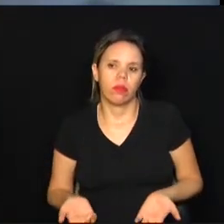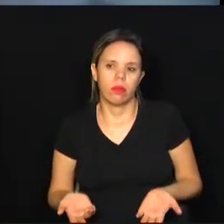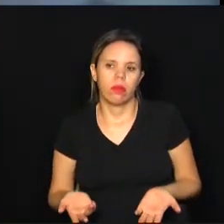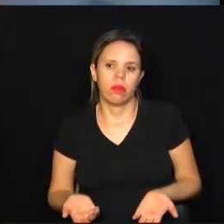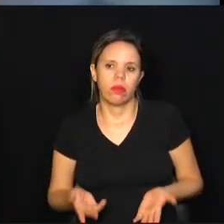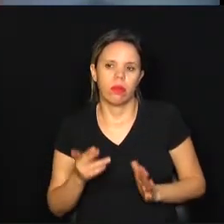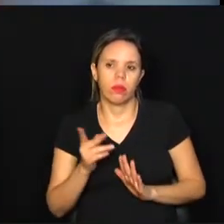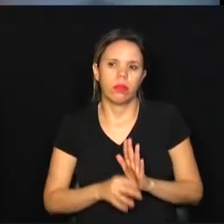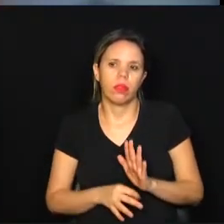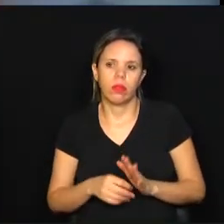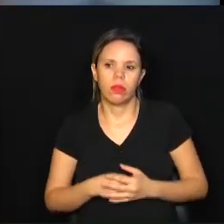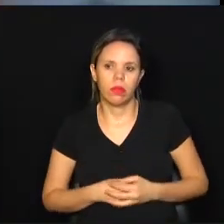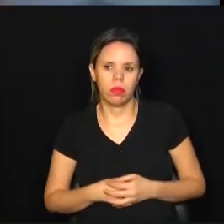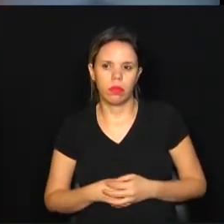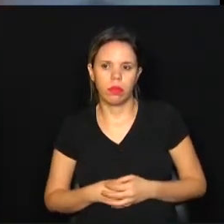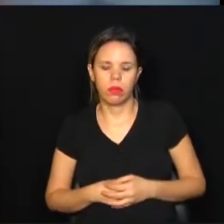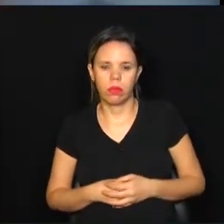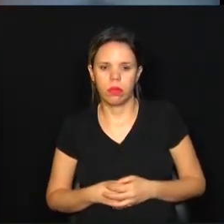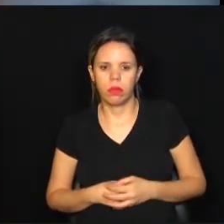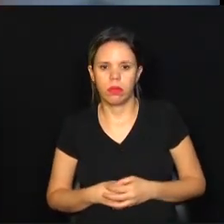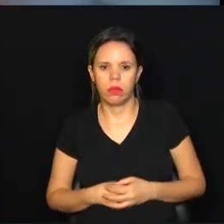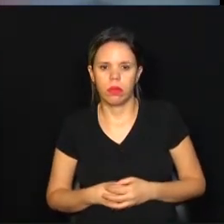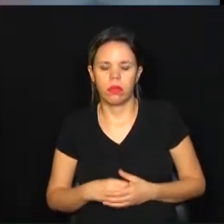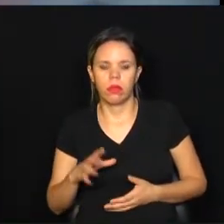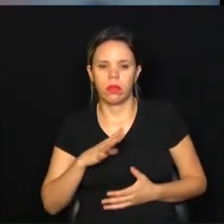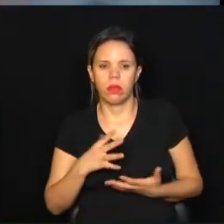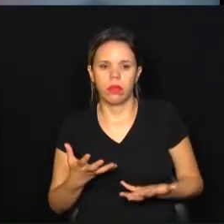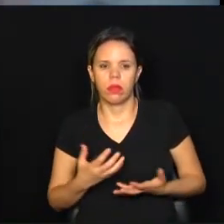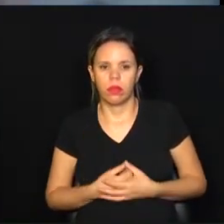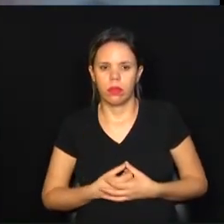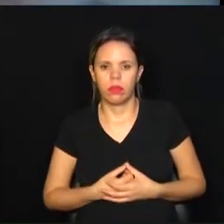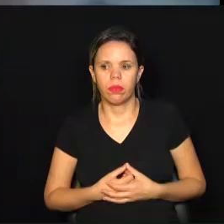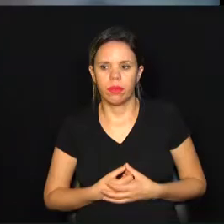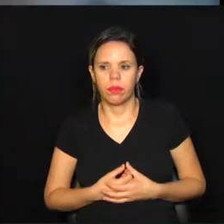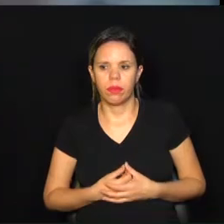esse plano de fato desenha a cidade que queremos, né?